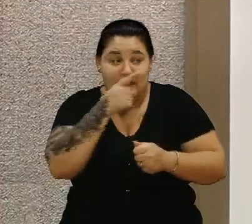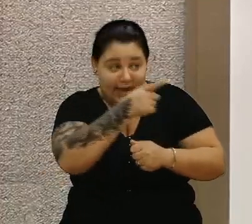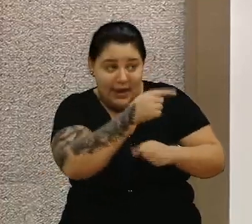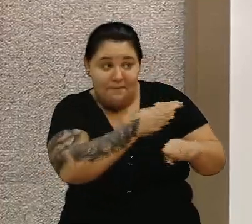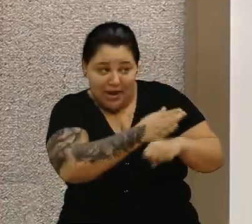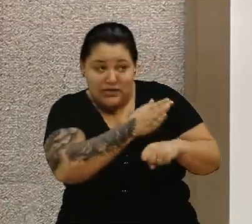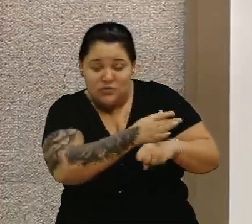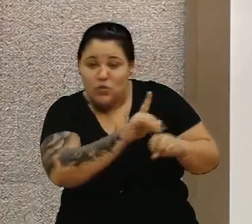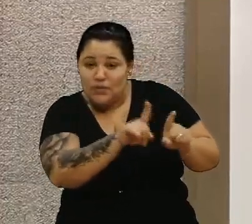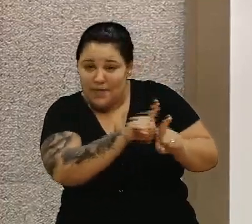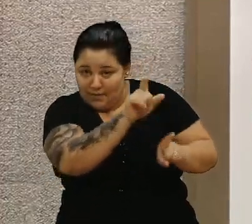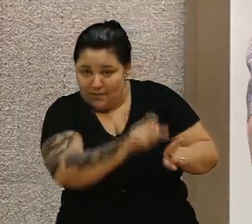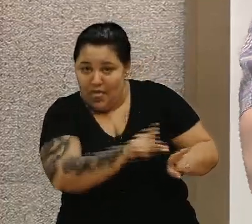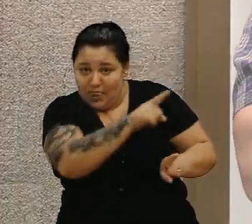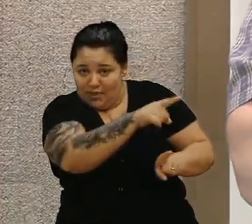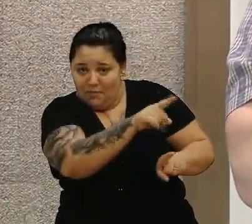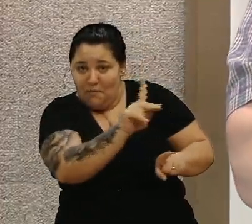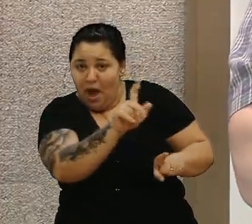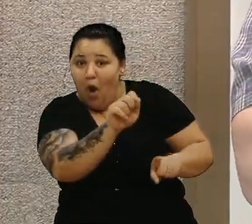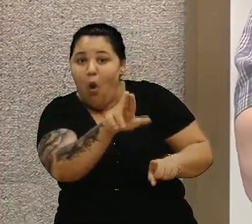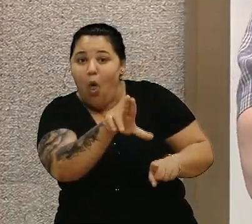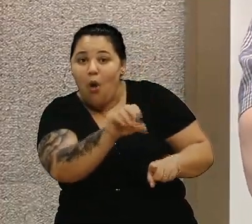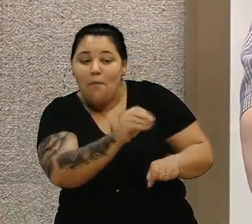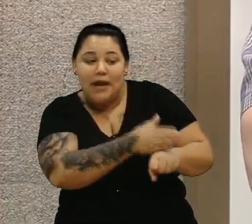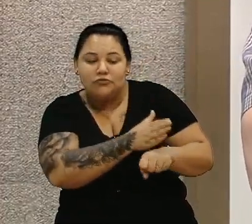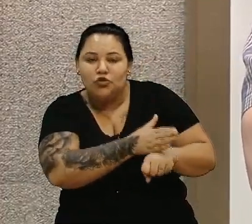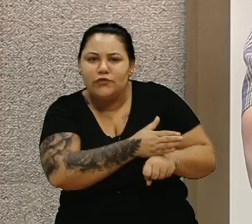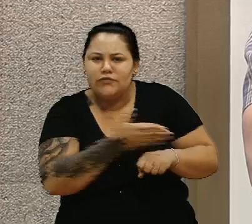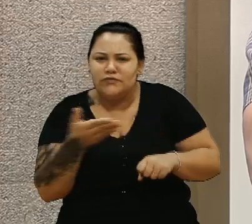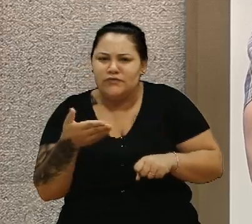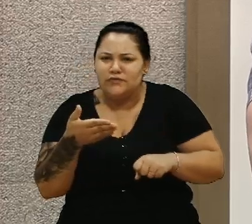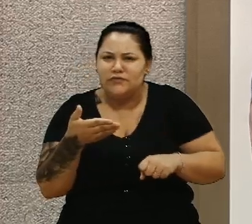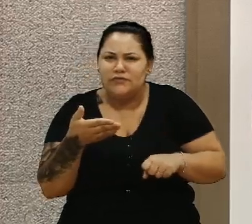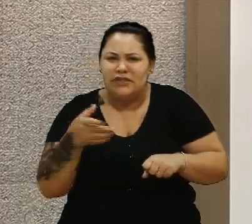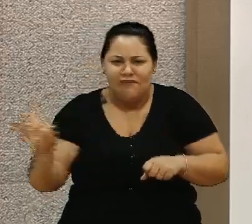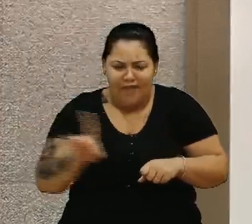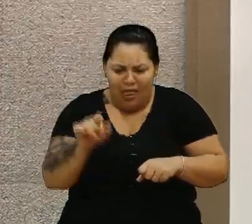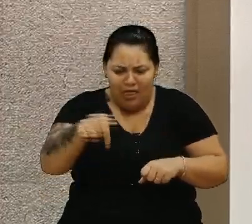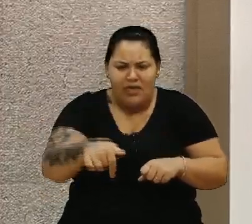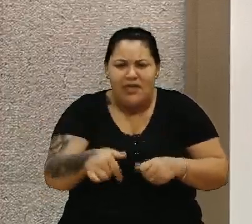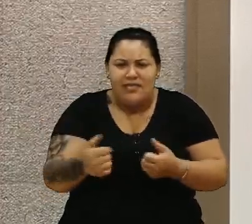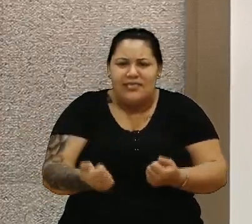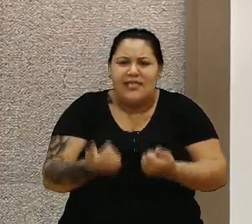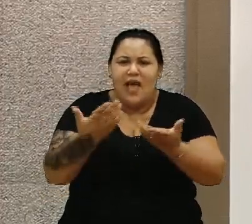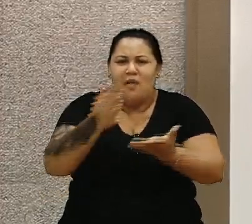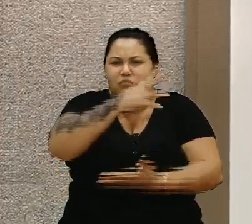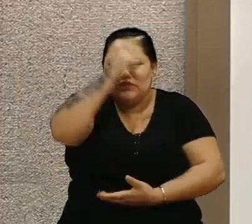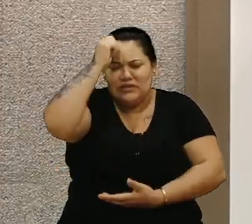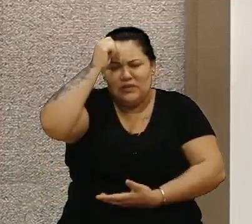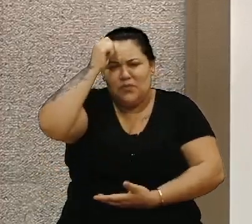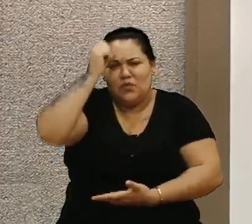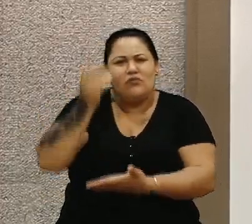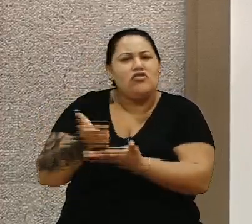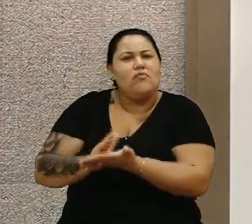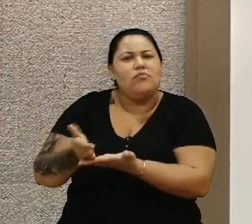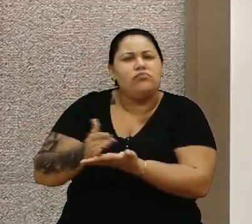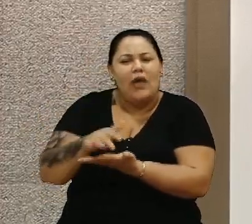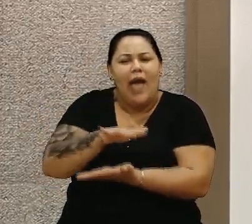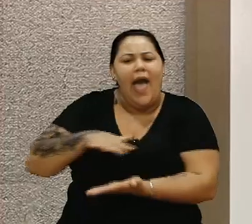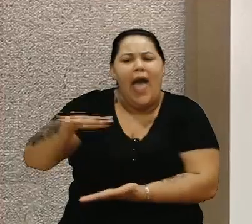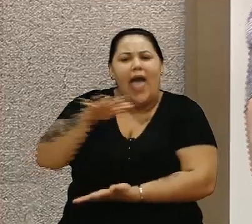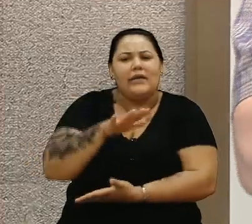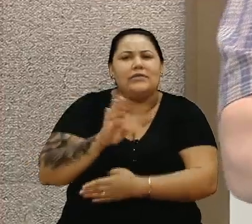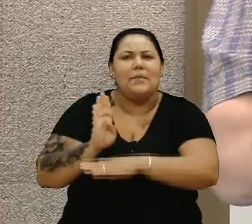reunião, e eles vieram aqui oferecer para o município parte da área da Maesa. Uma parte,